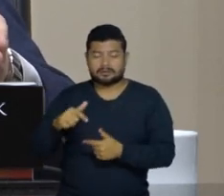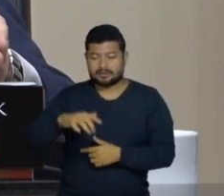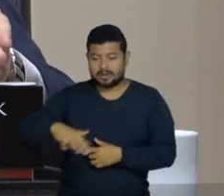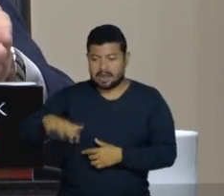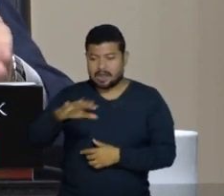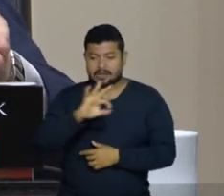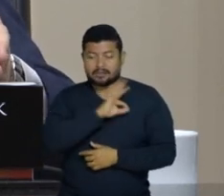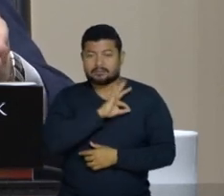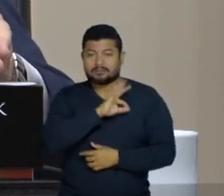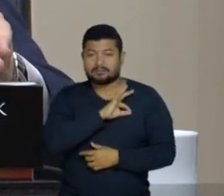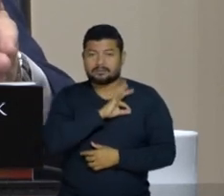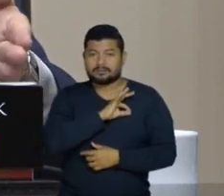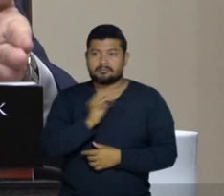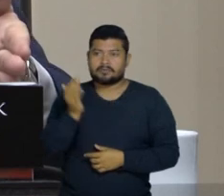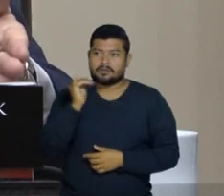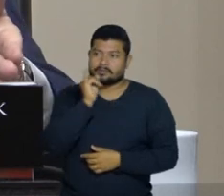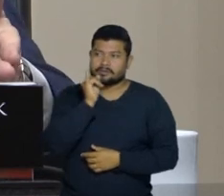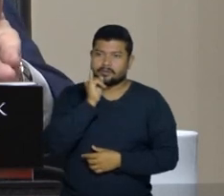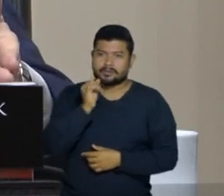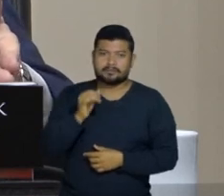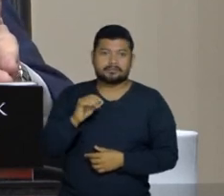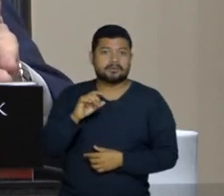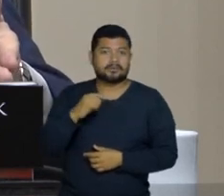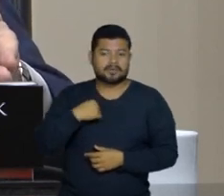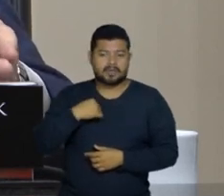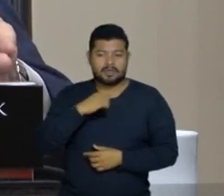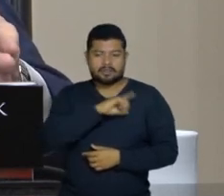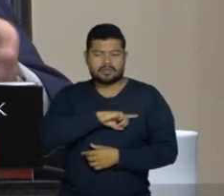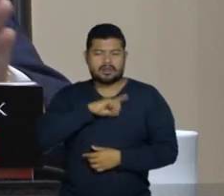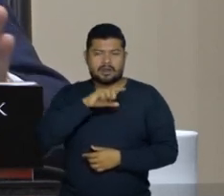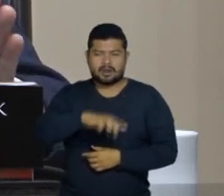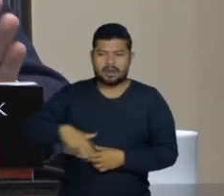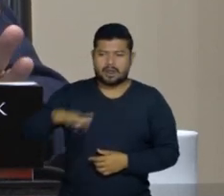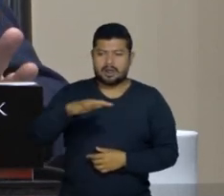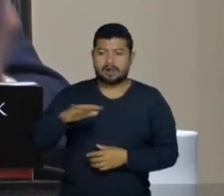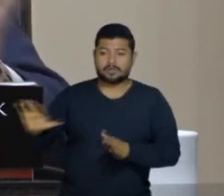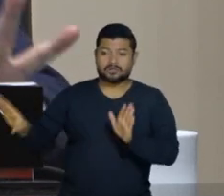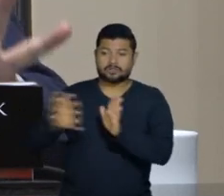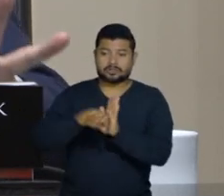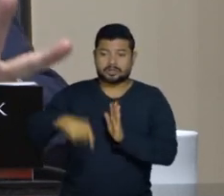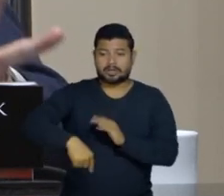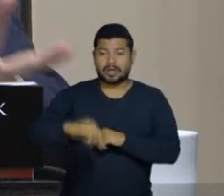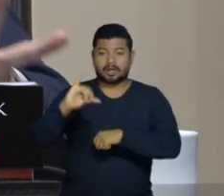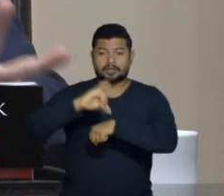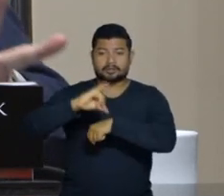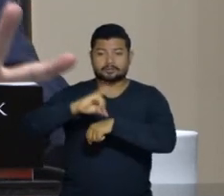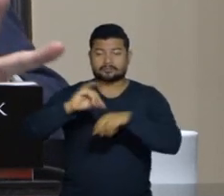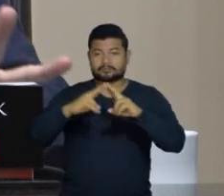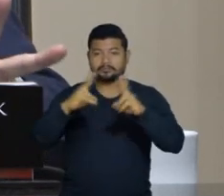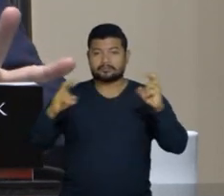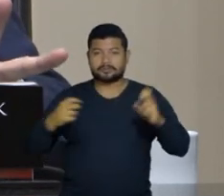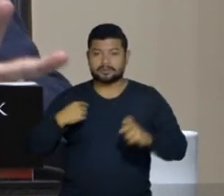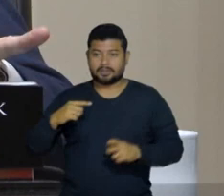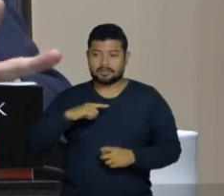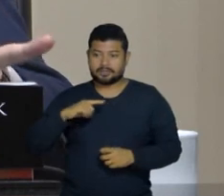delegado geral, cheguei na capital, nós tínhamos 10